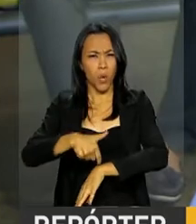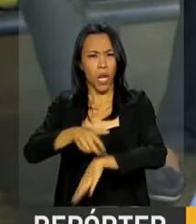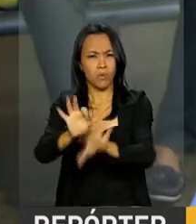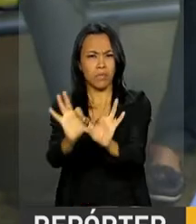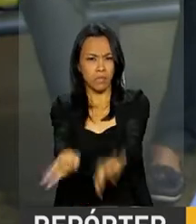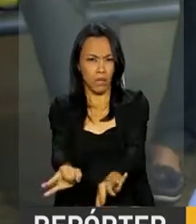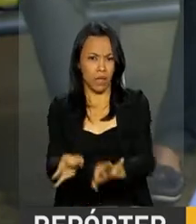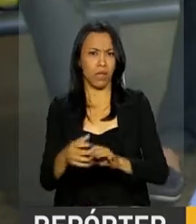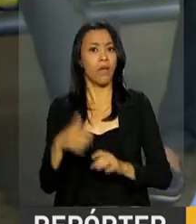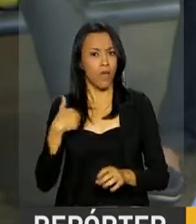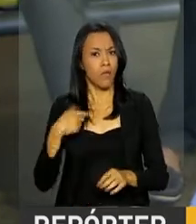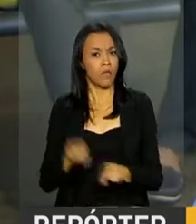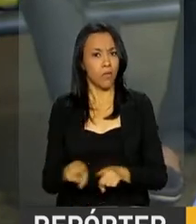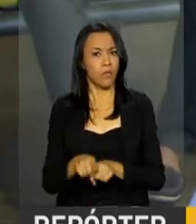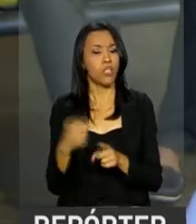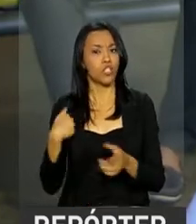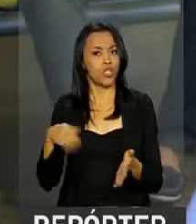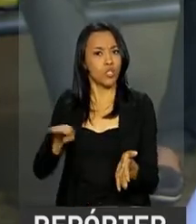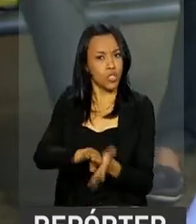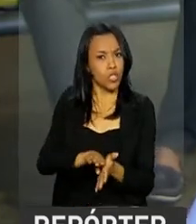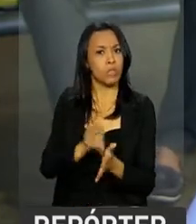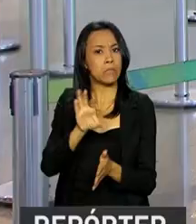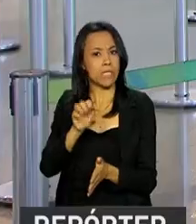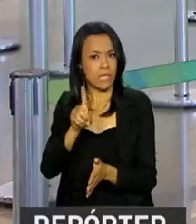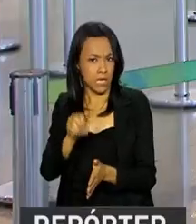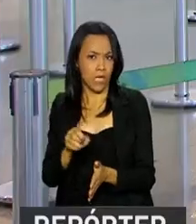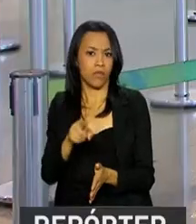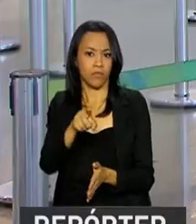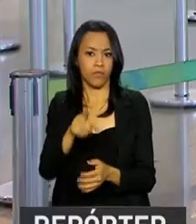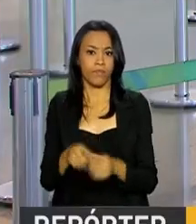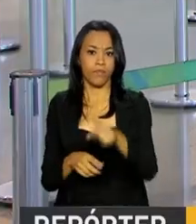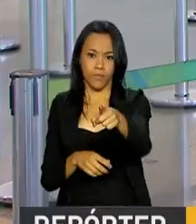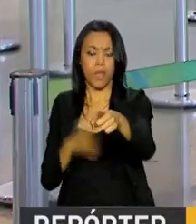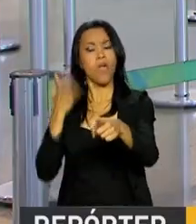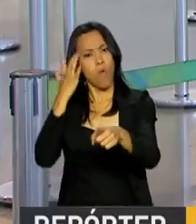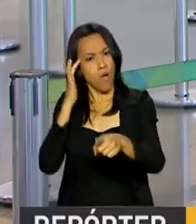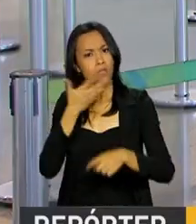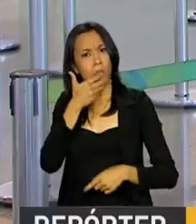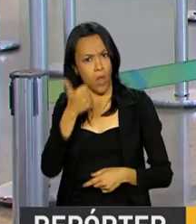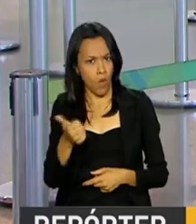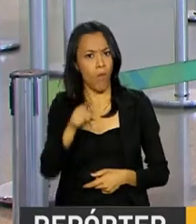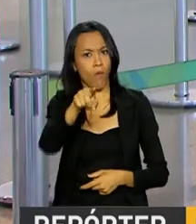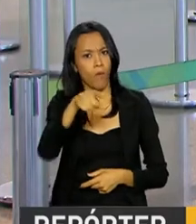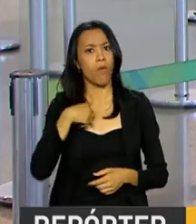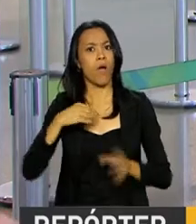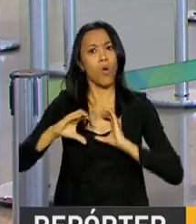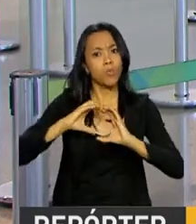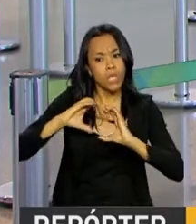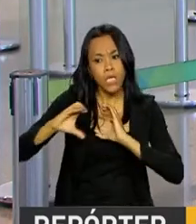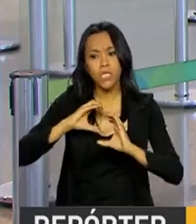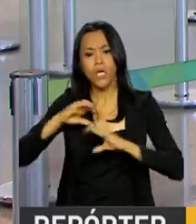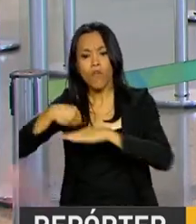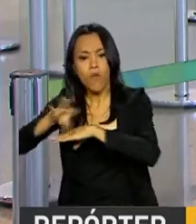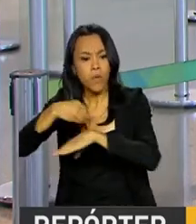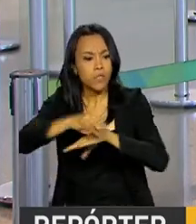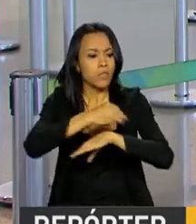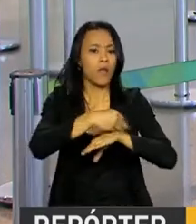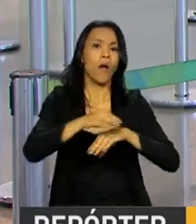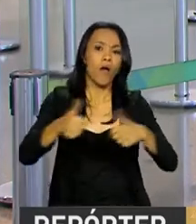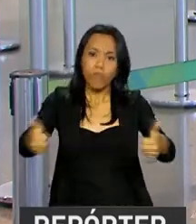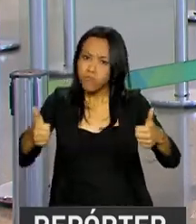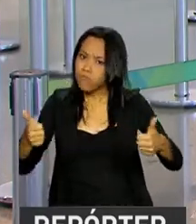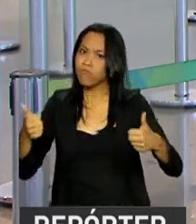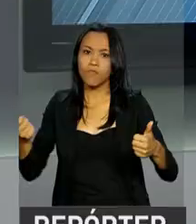eu procuro muito também chegar cedo, também para não correr nenhum tipo de problema, né? Eu acho que tem melhorado e a comunicação também com o passageiro fica mais fácil por conta